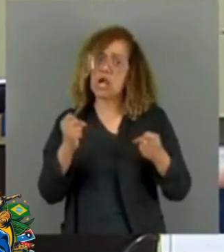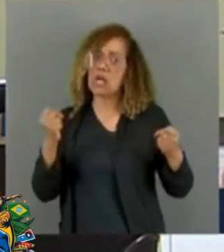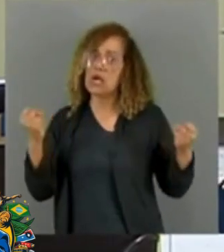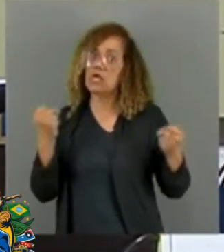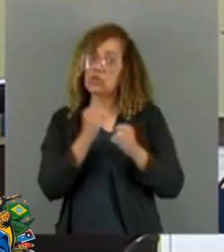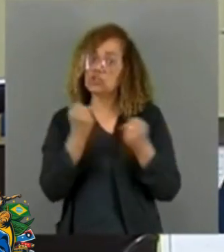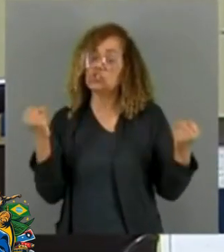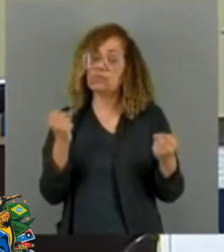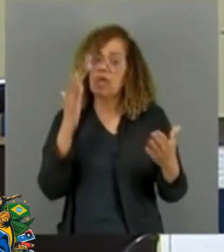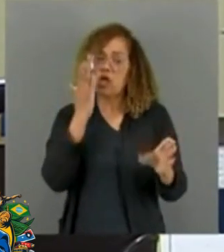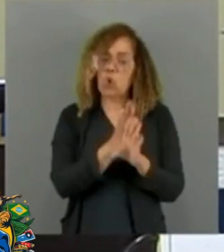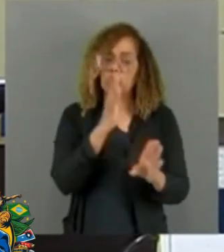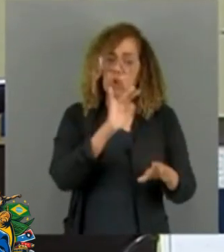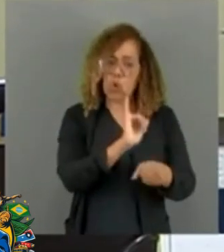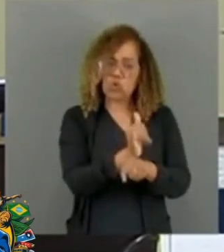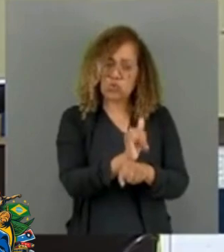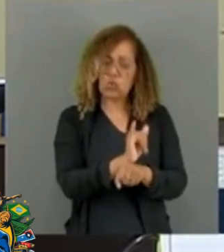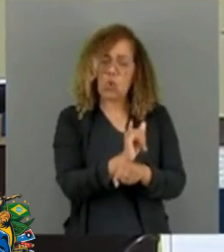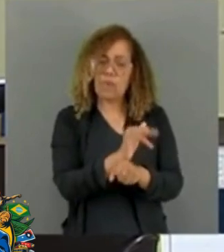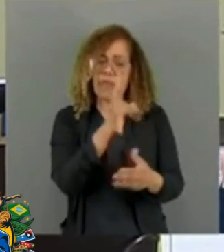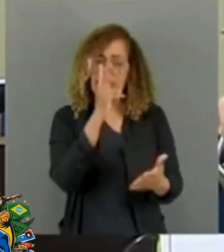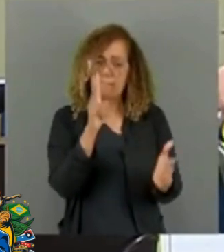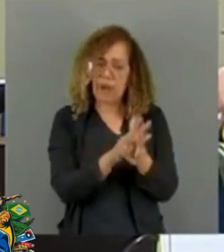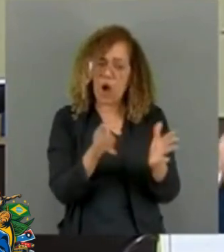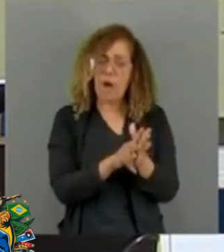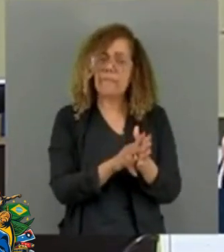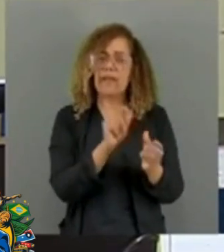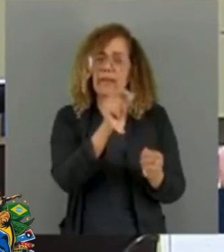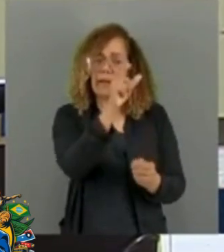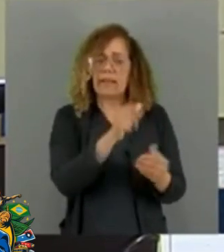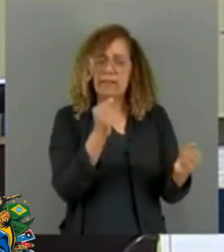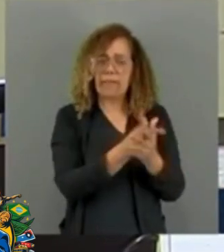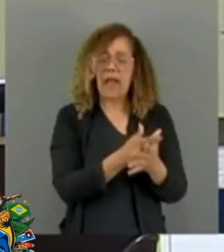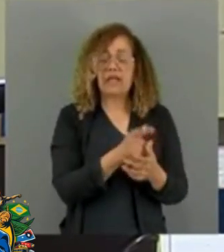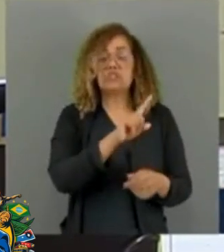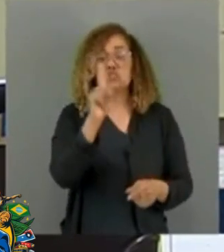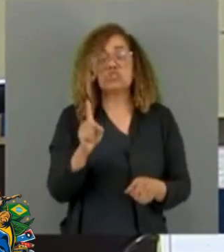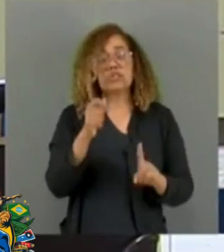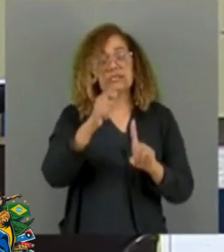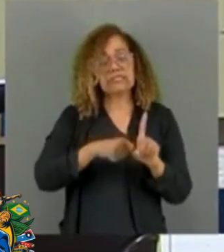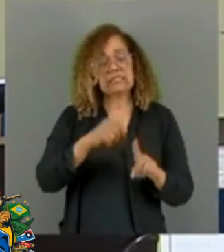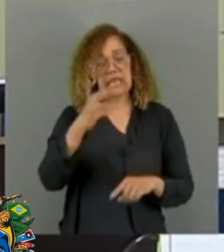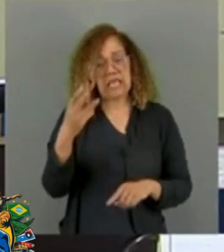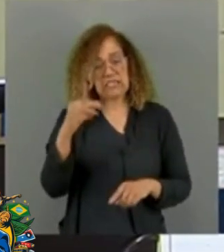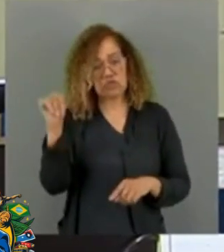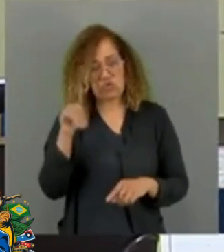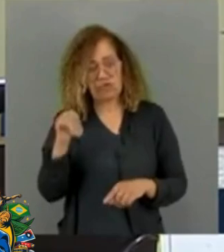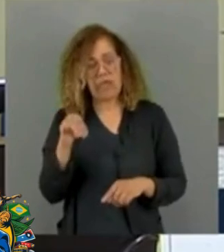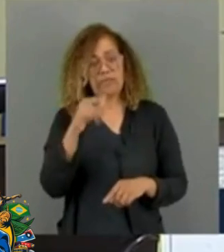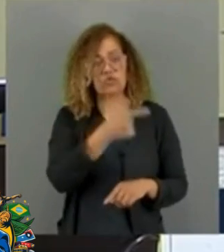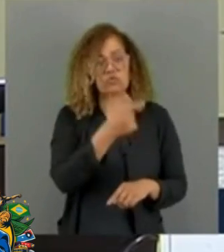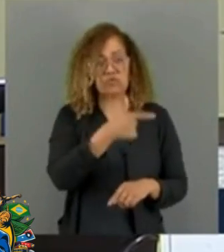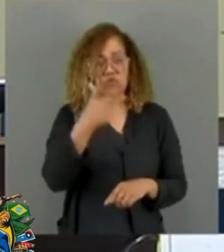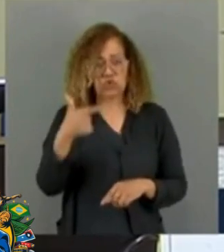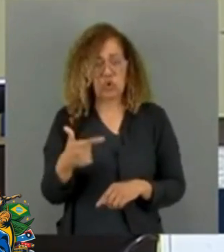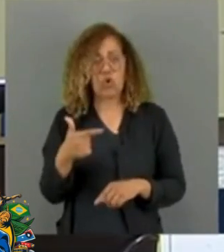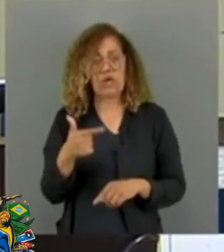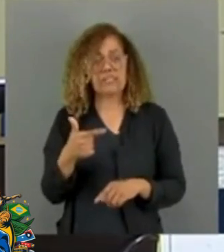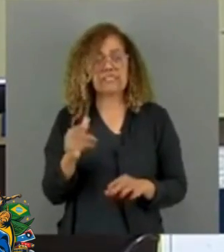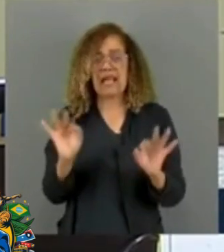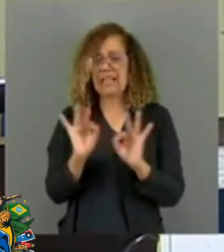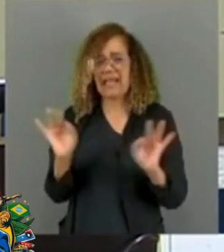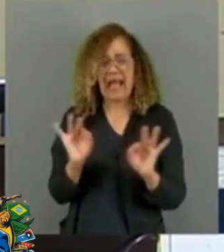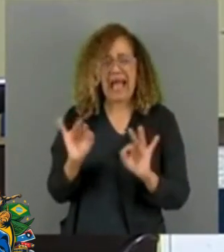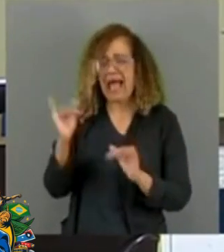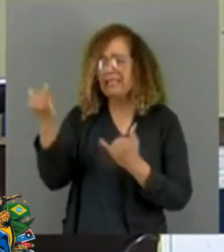encontrando no YouTube a sua principal fonte pagadora, no dia 23 de novembro de 2022, senador, sem nenhum prévio